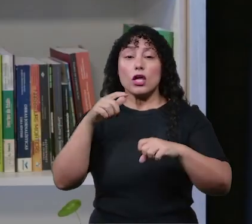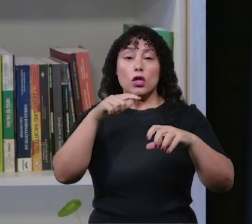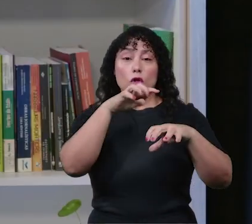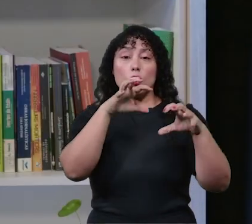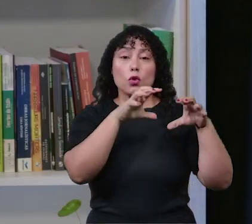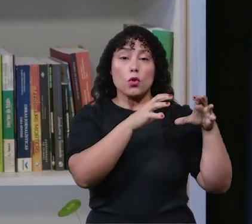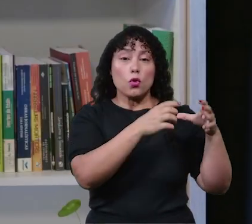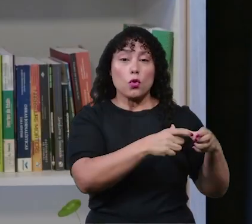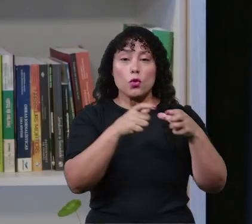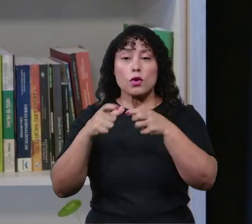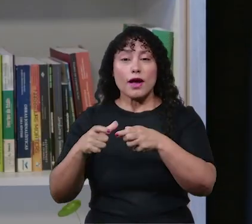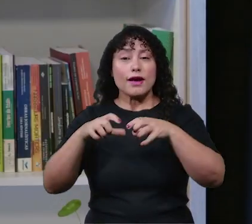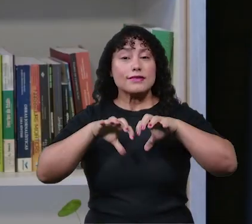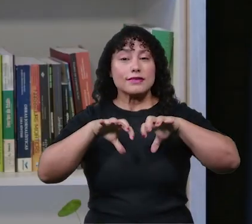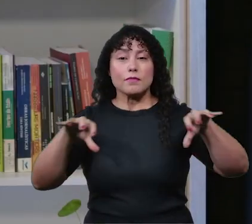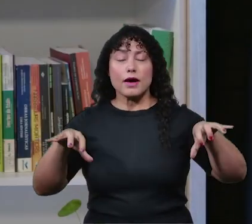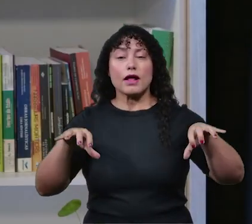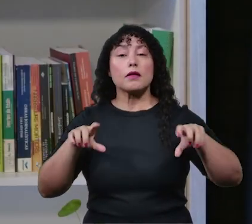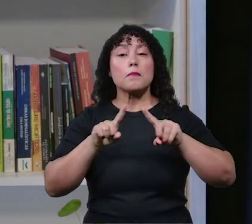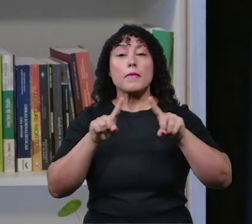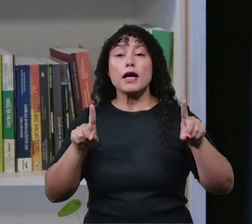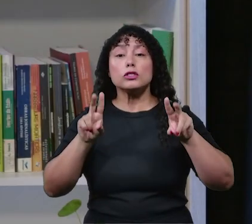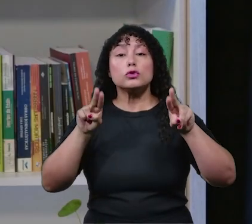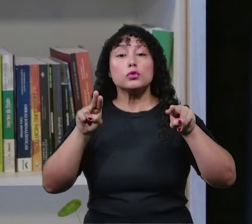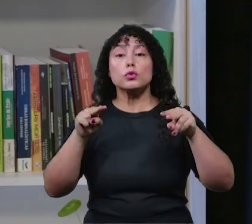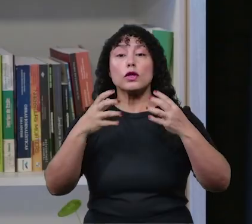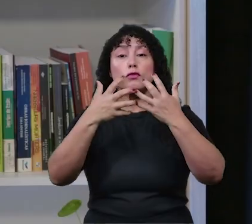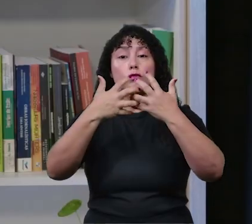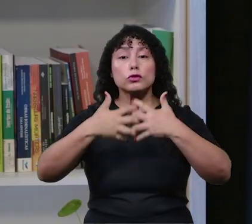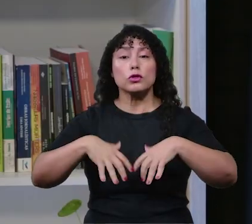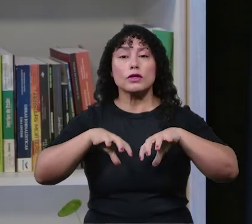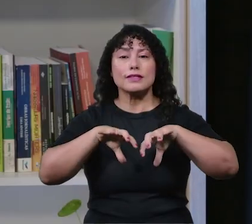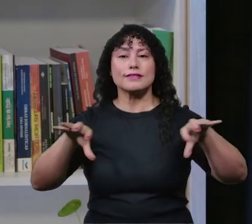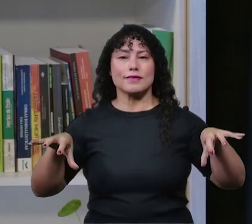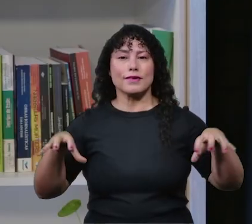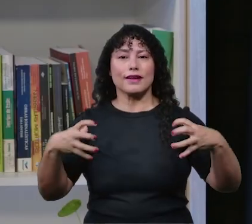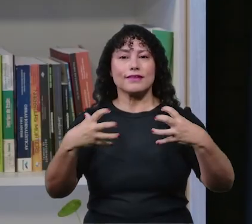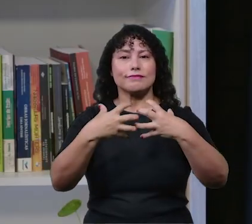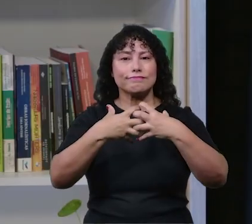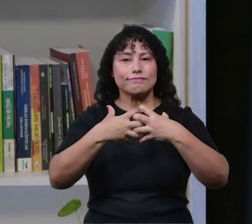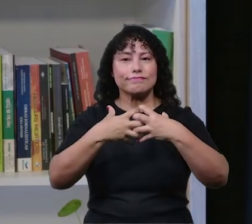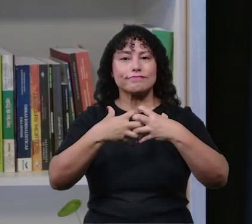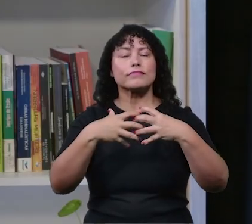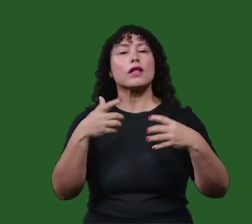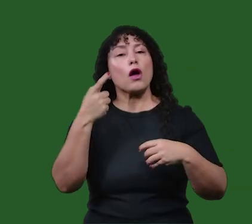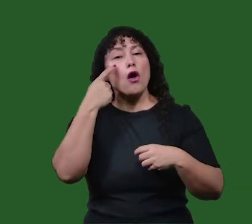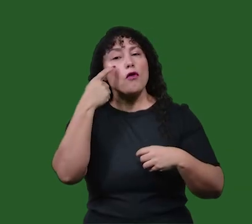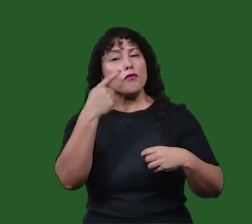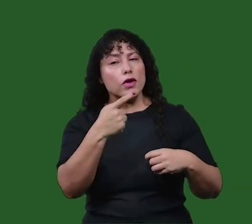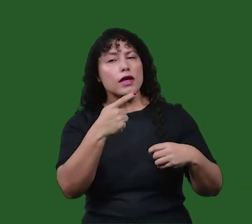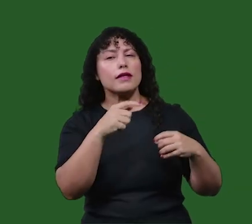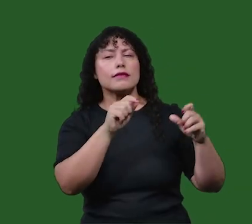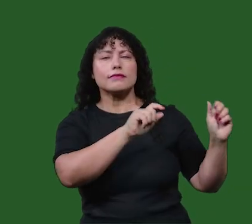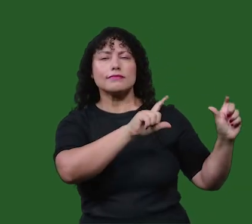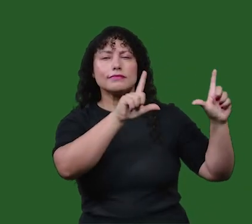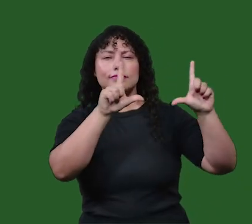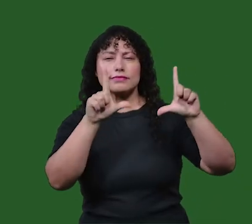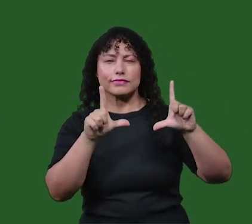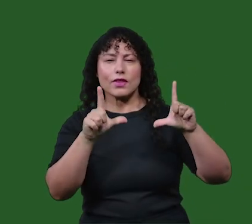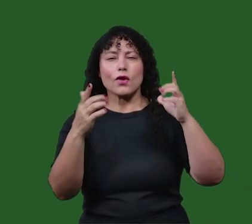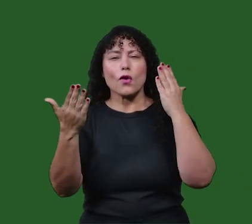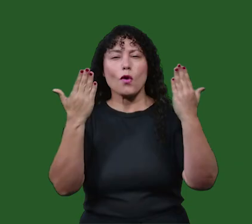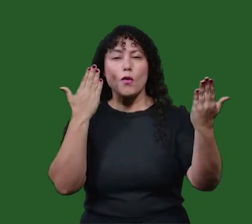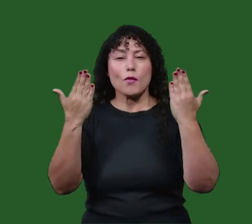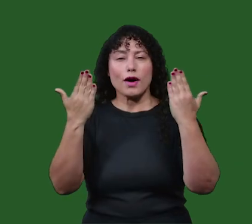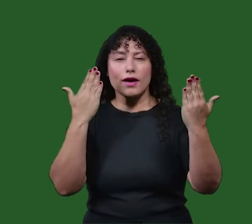duas regiões separadas, mas que nunca funcionam separadas. É isso que eu quero mostrar para vocês. Dá uma olhada agora nesse esquema que eu